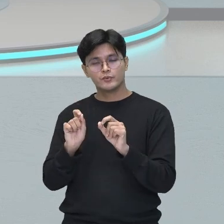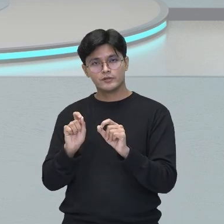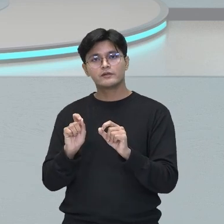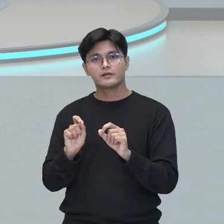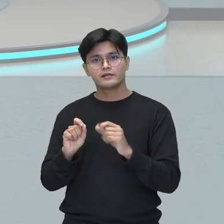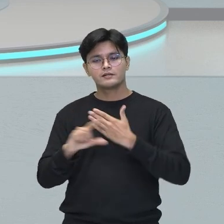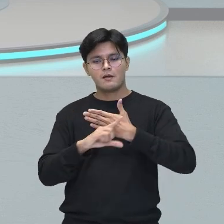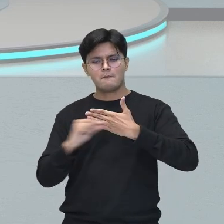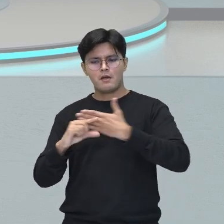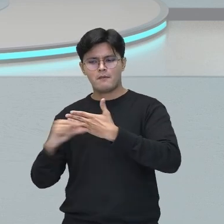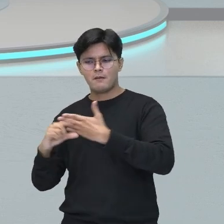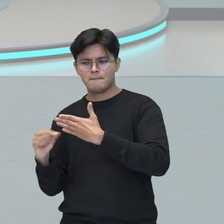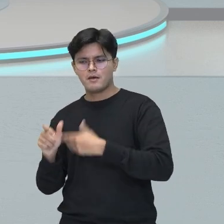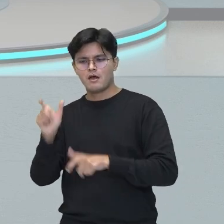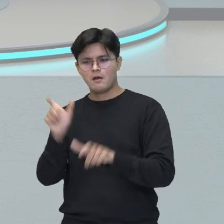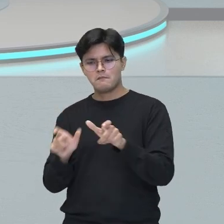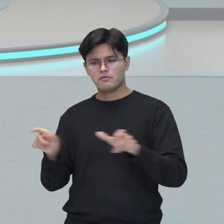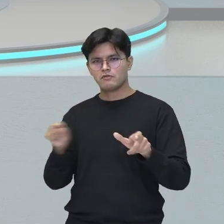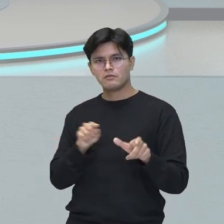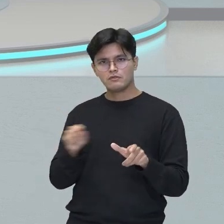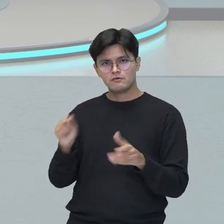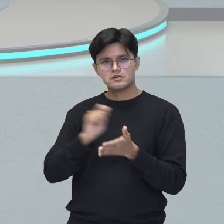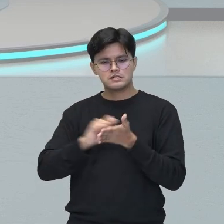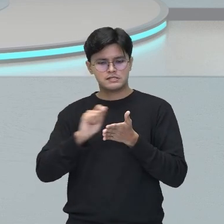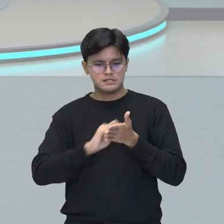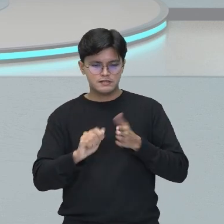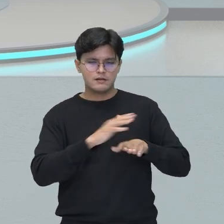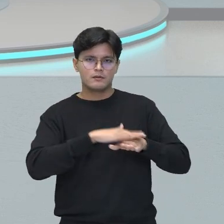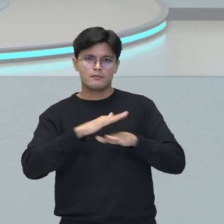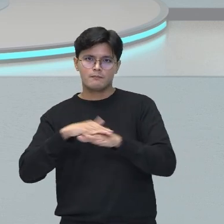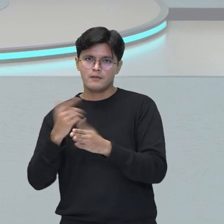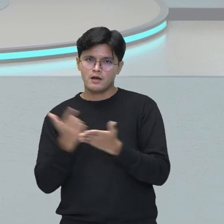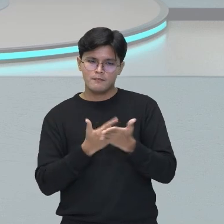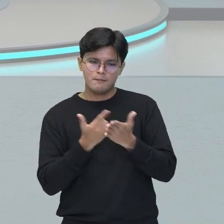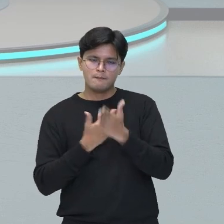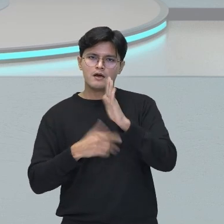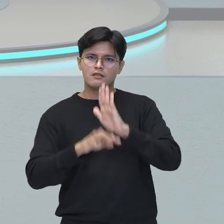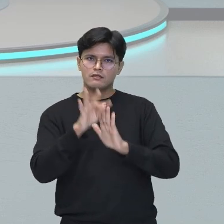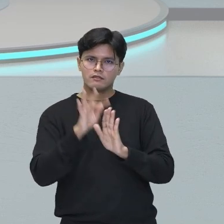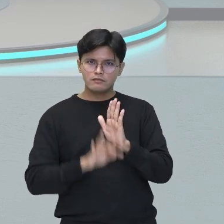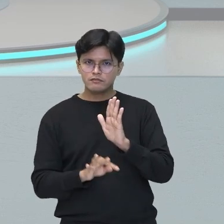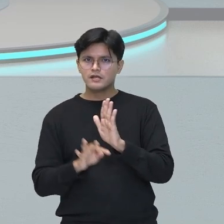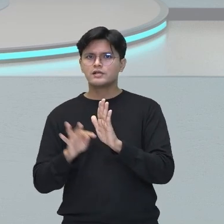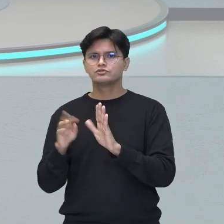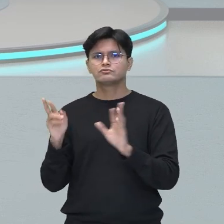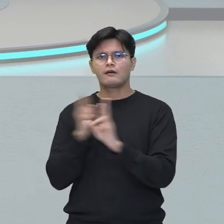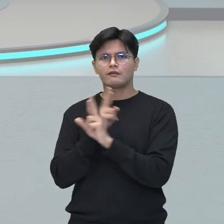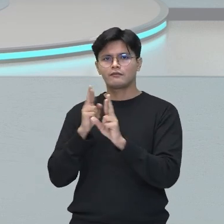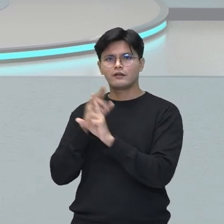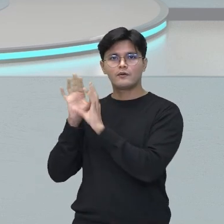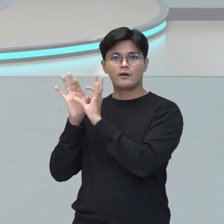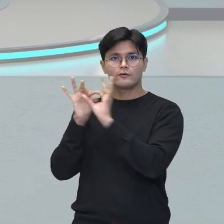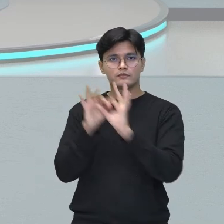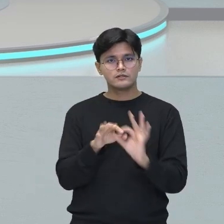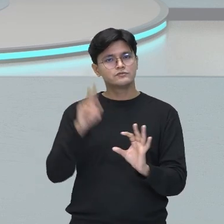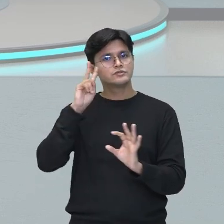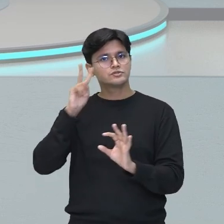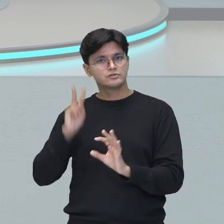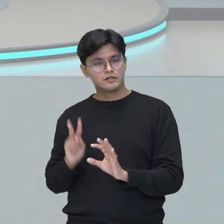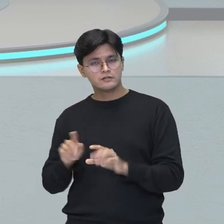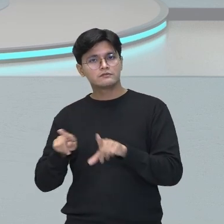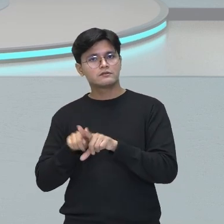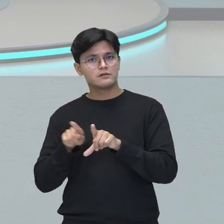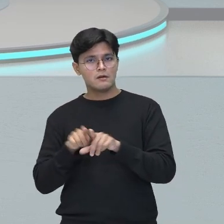tudo que tá acontecendo no contexto histórico da daquele momento e também baseado